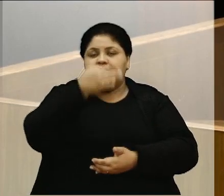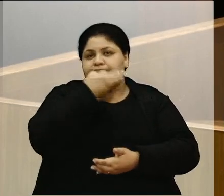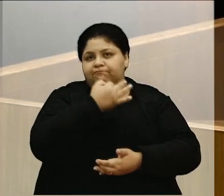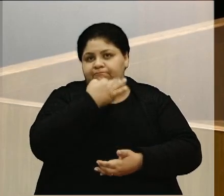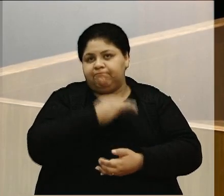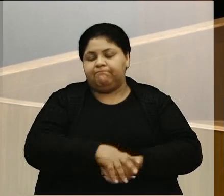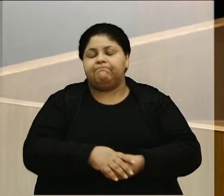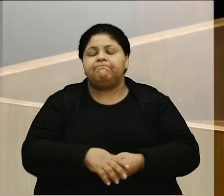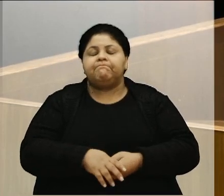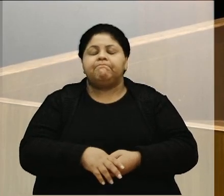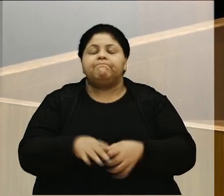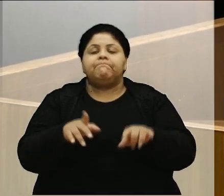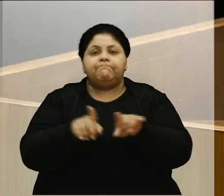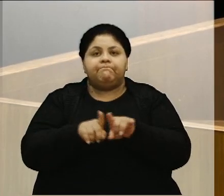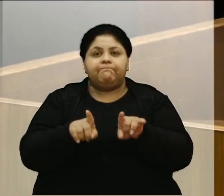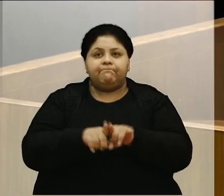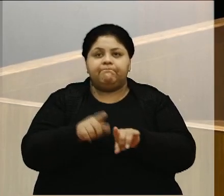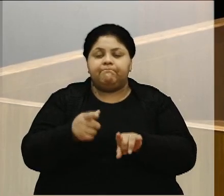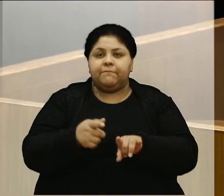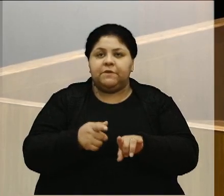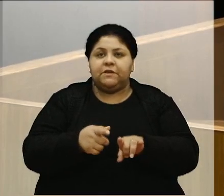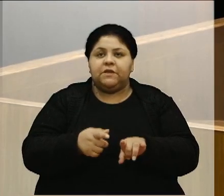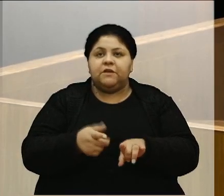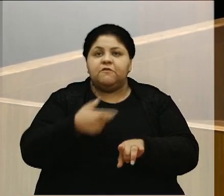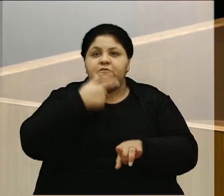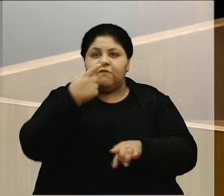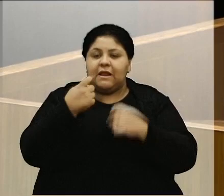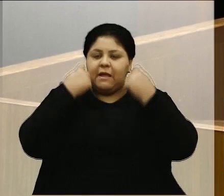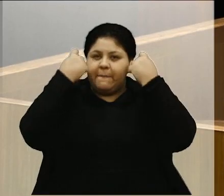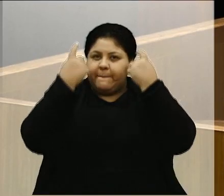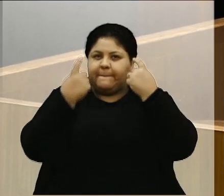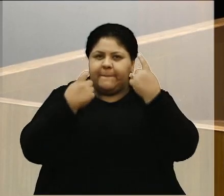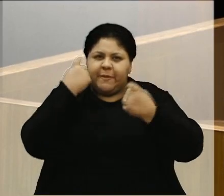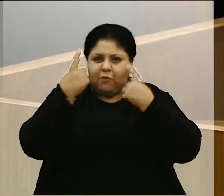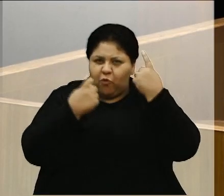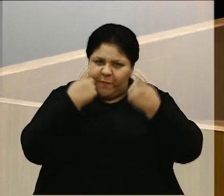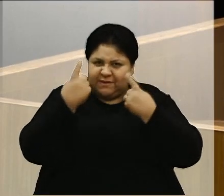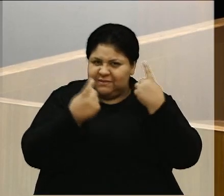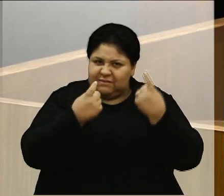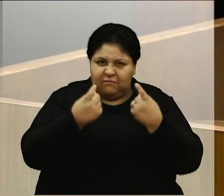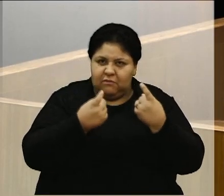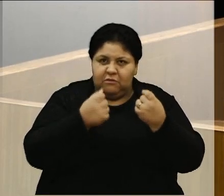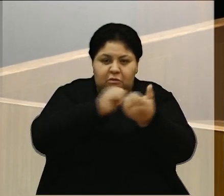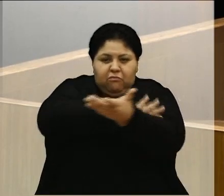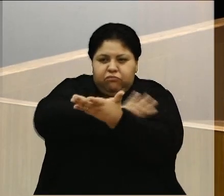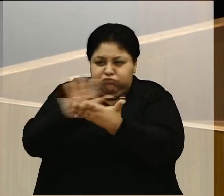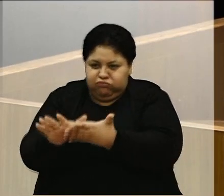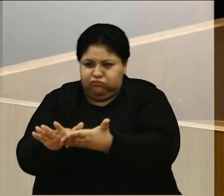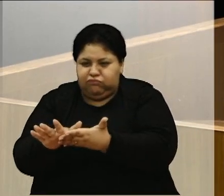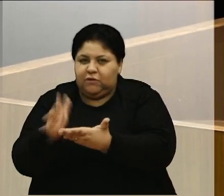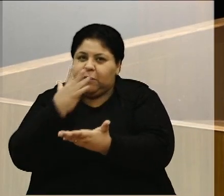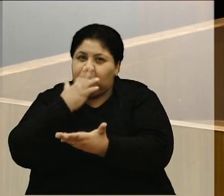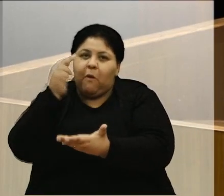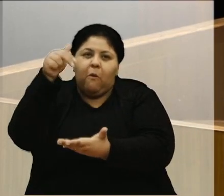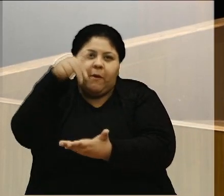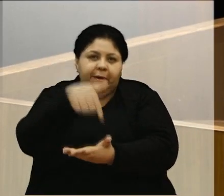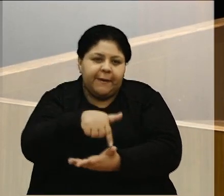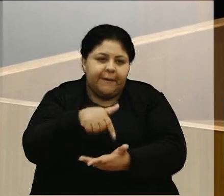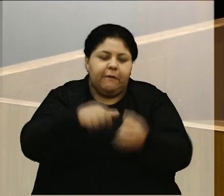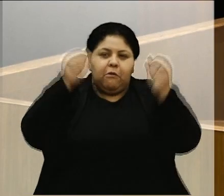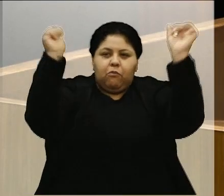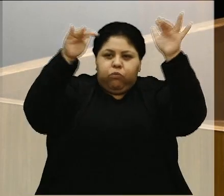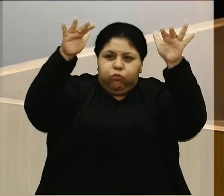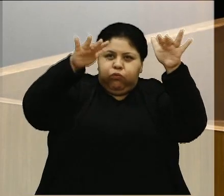da preocupação em épocas de desastres. Nesse período de enchentes, assim como vimos no período de pandemia,